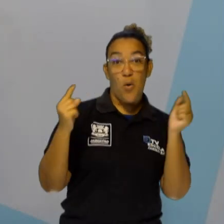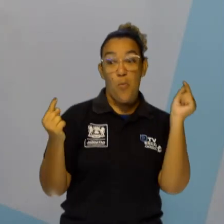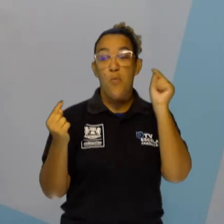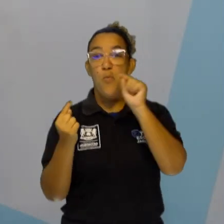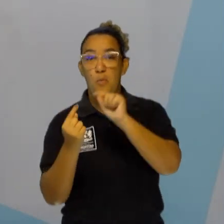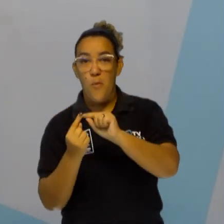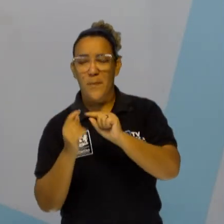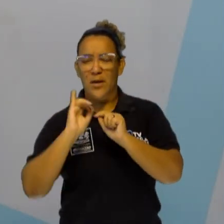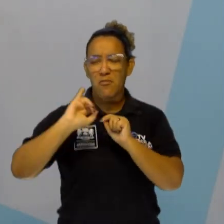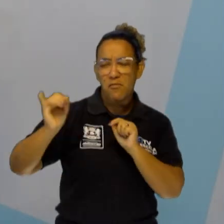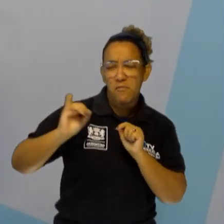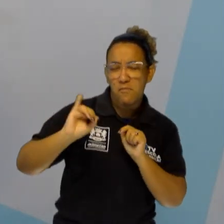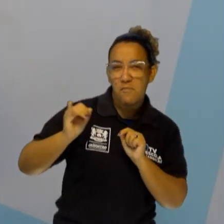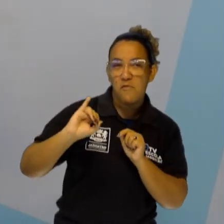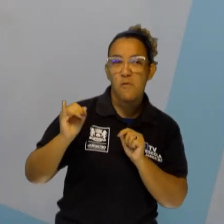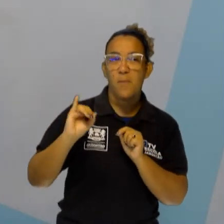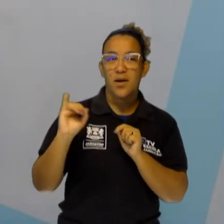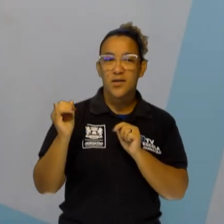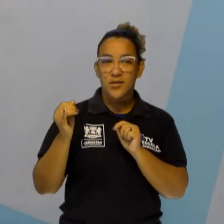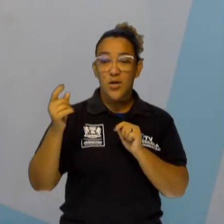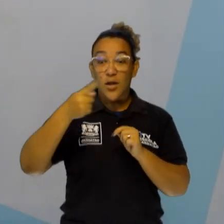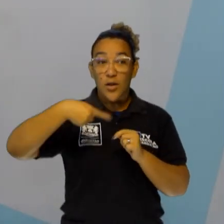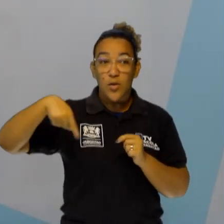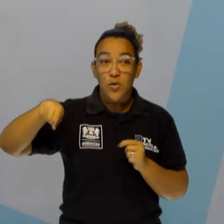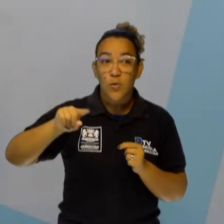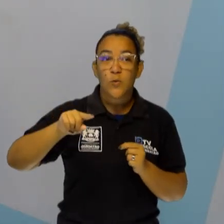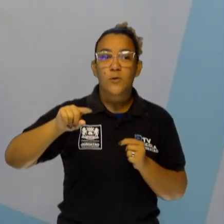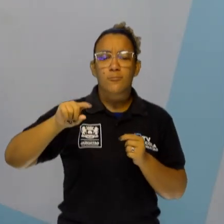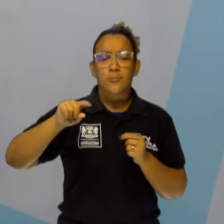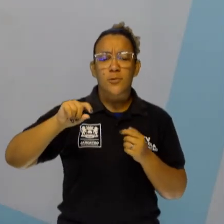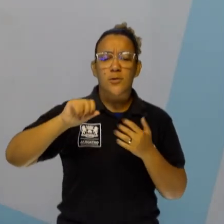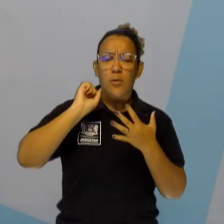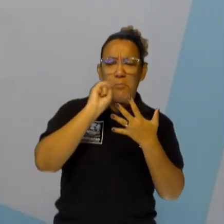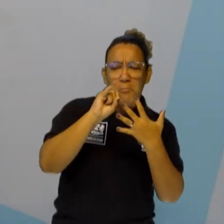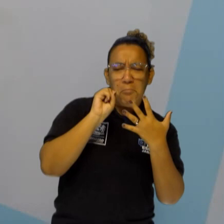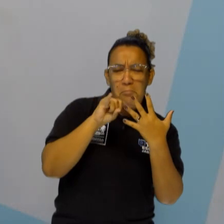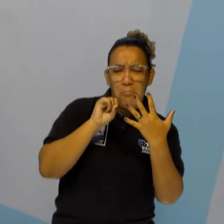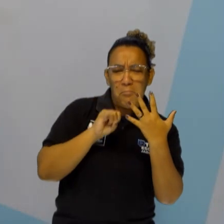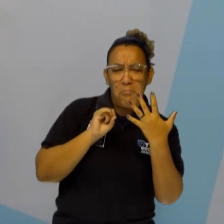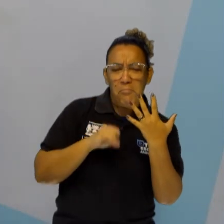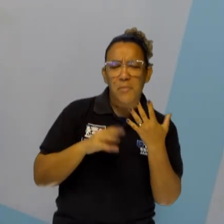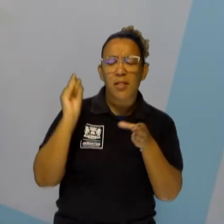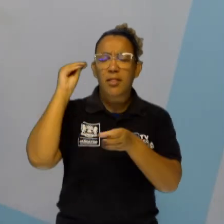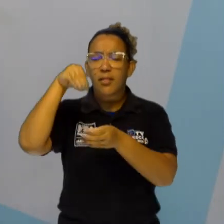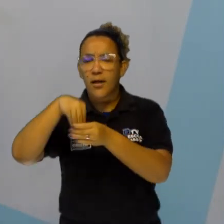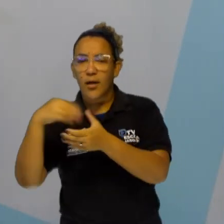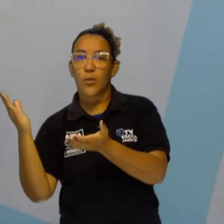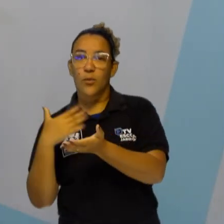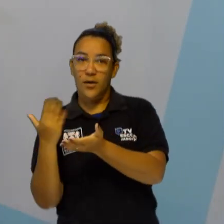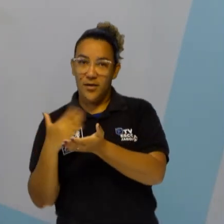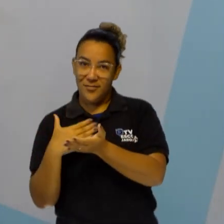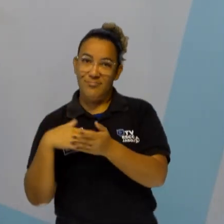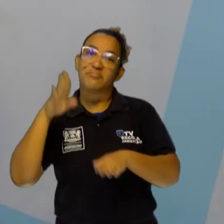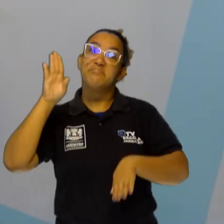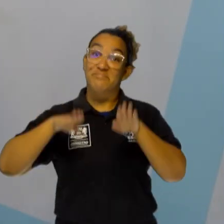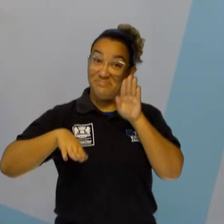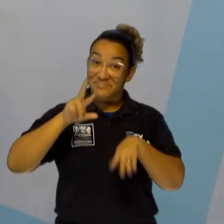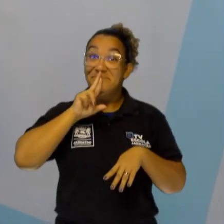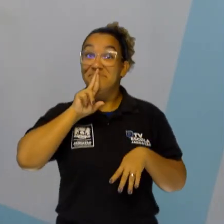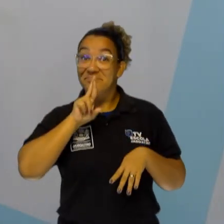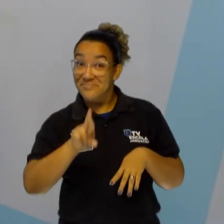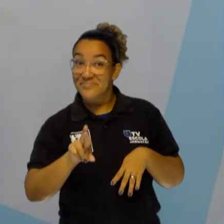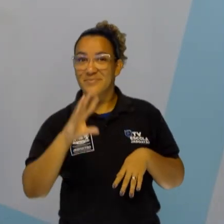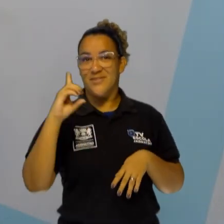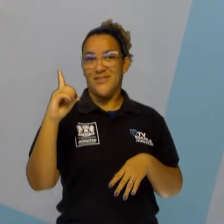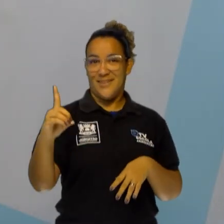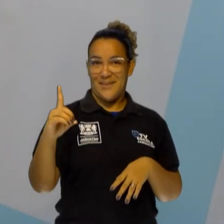de informações para que a gente vá criando hipóteses sobre o que é que esse livro vai tratar. Então, muito provavelmente, nossa resposta é a letra D.